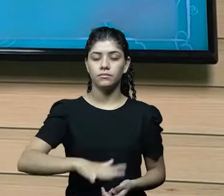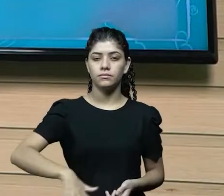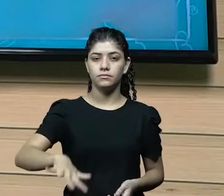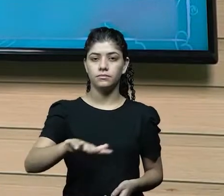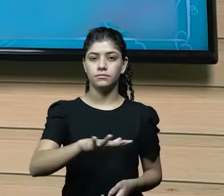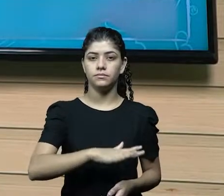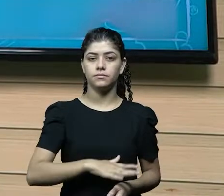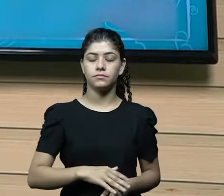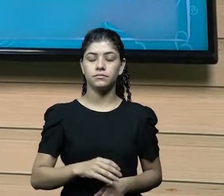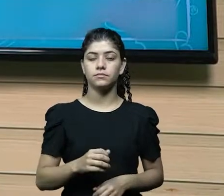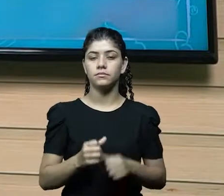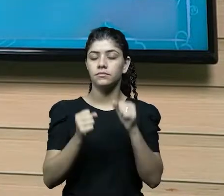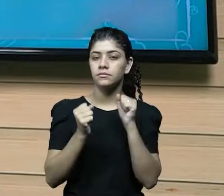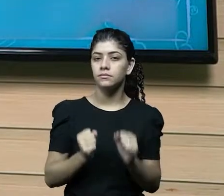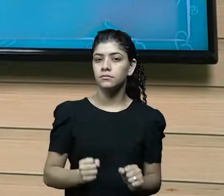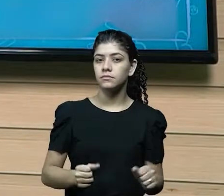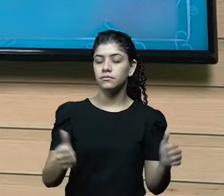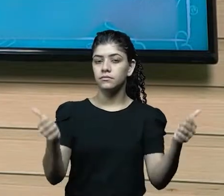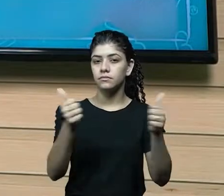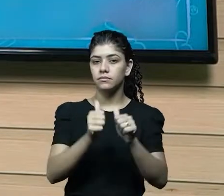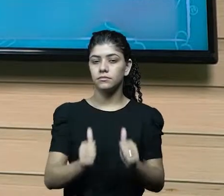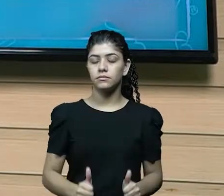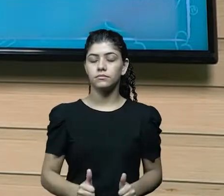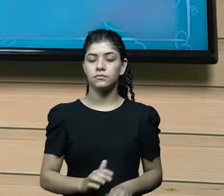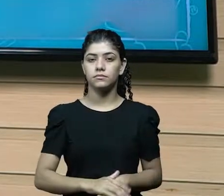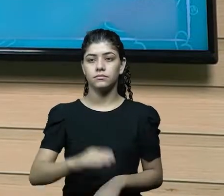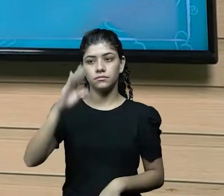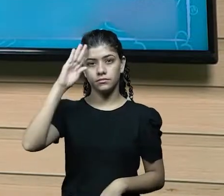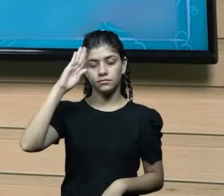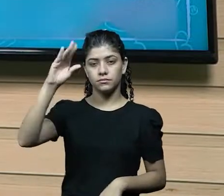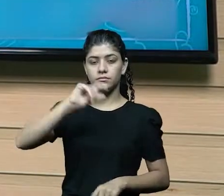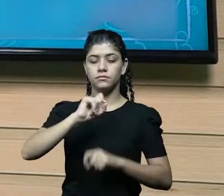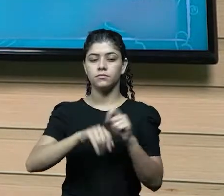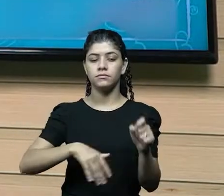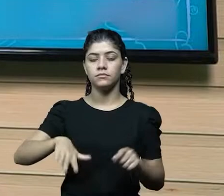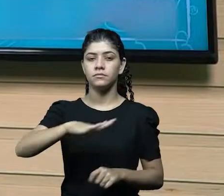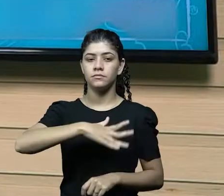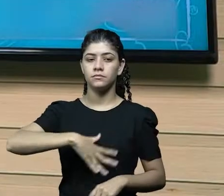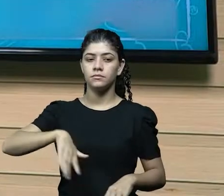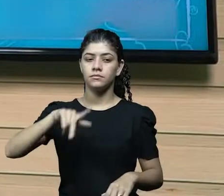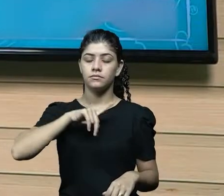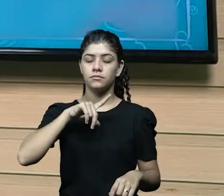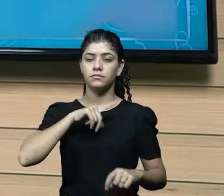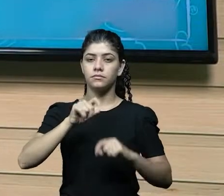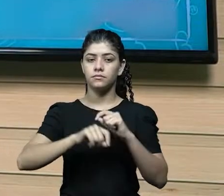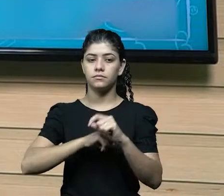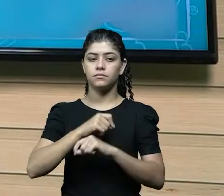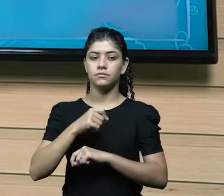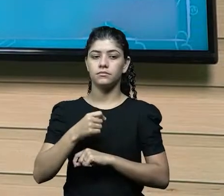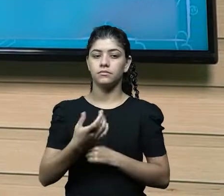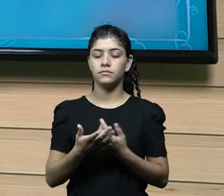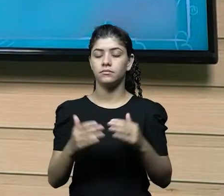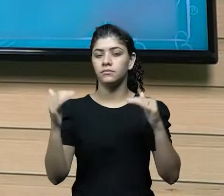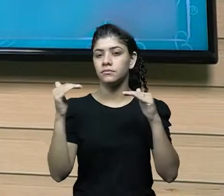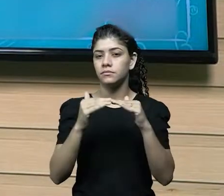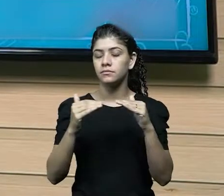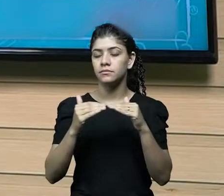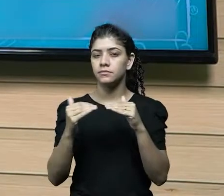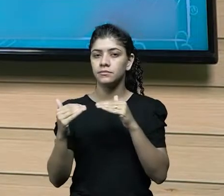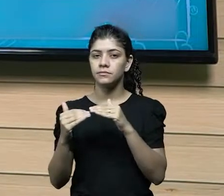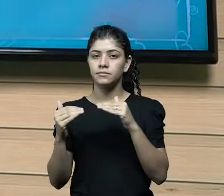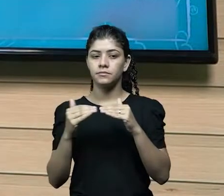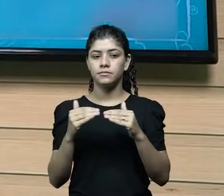áreas em que você pode verificar, principalmente como áreas que trabalham com medidas de